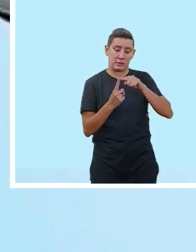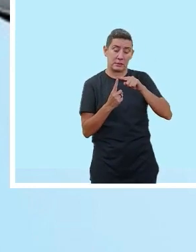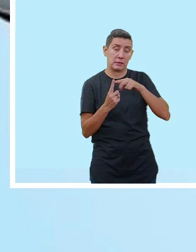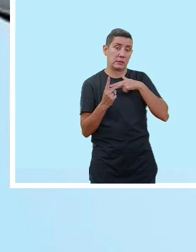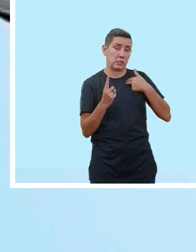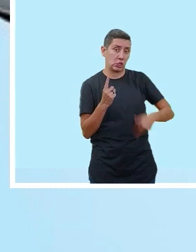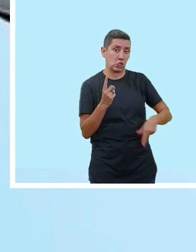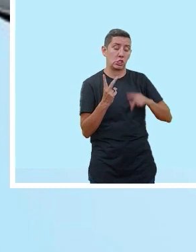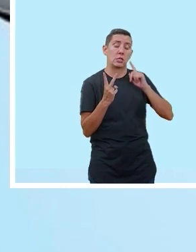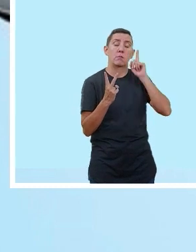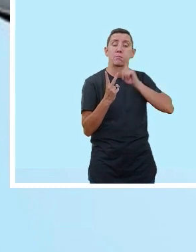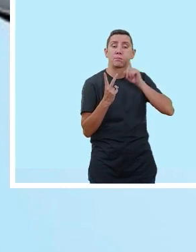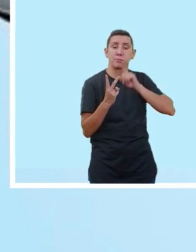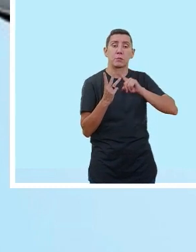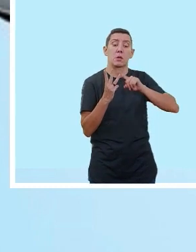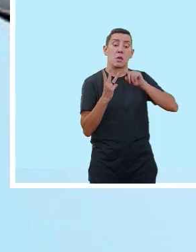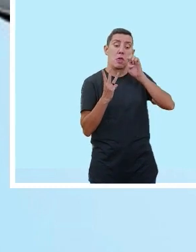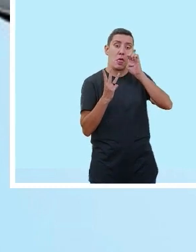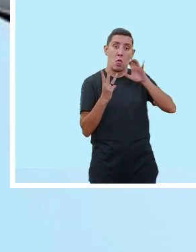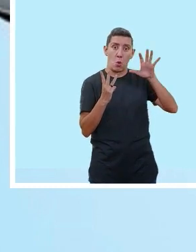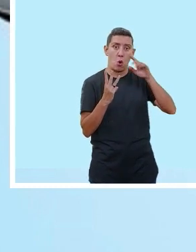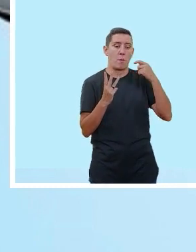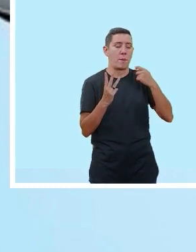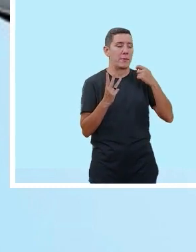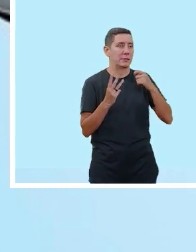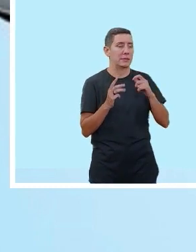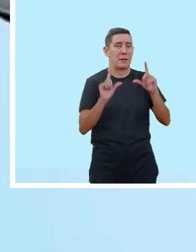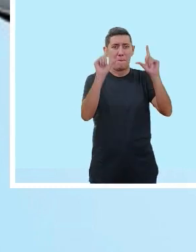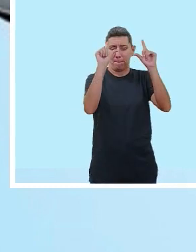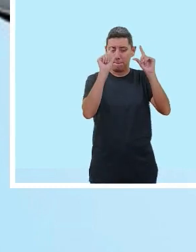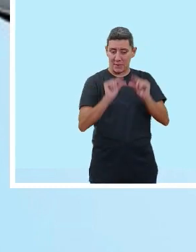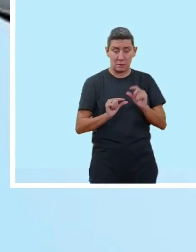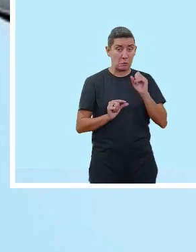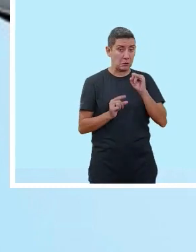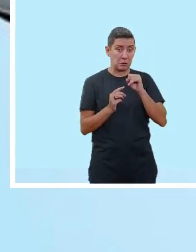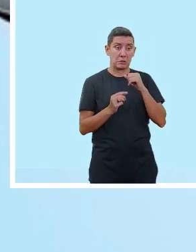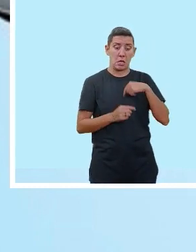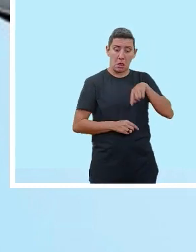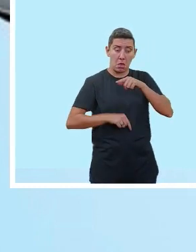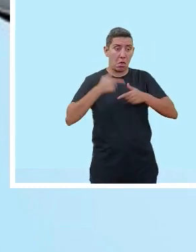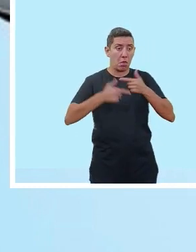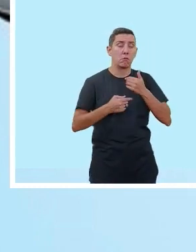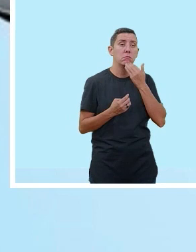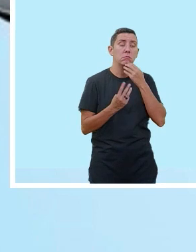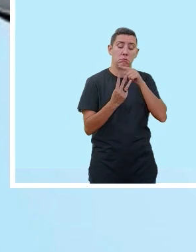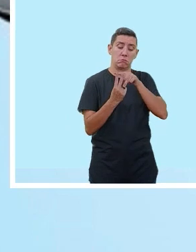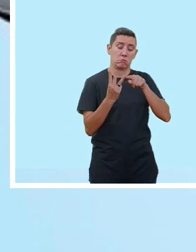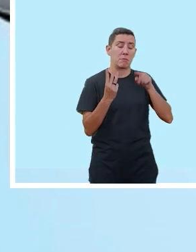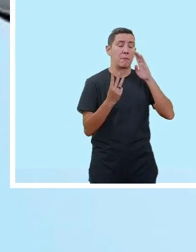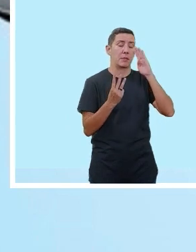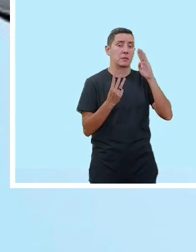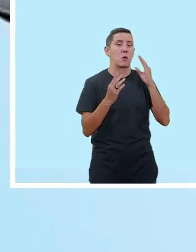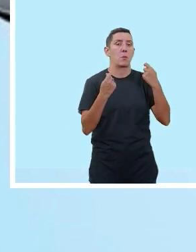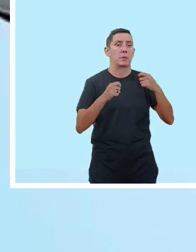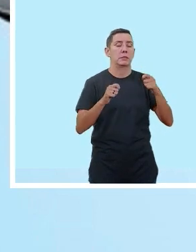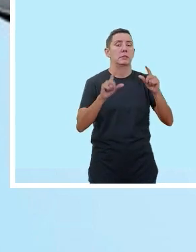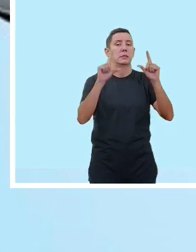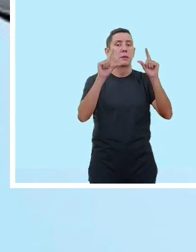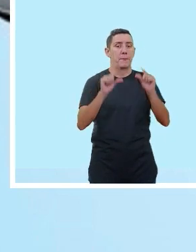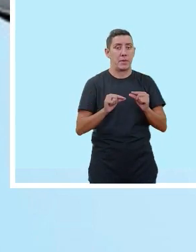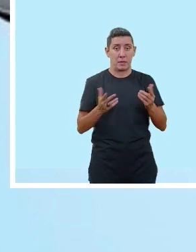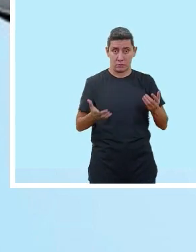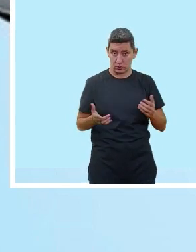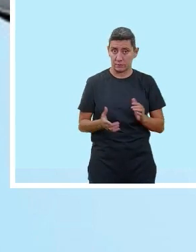Estados Unidos, ou não vai fazer nenhum sentido, porque realmente eles têm um impacto muito grande em função da quantidade de emissão que eles geram dentro do